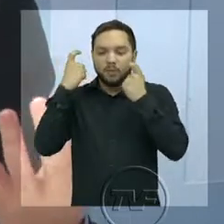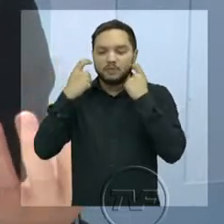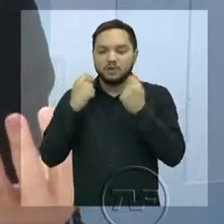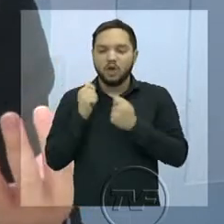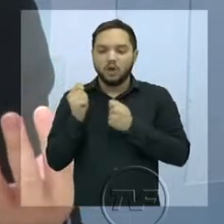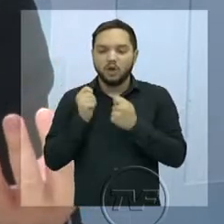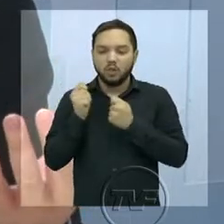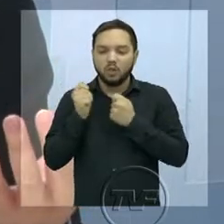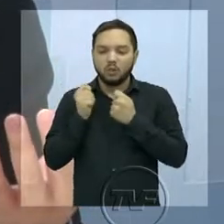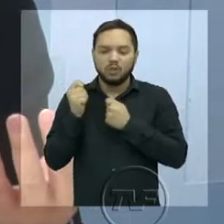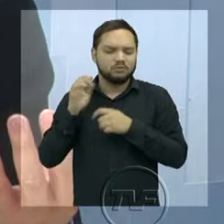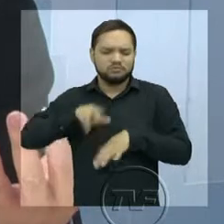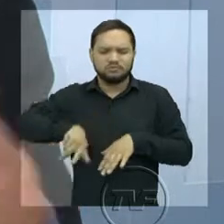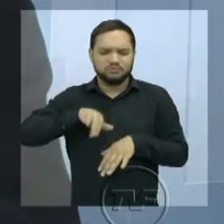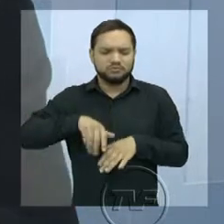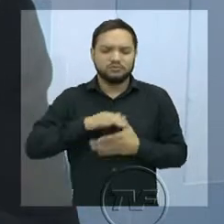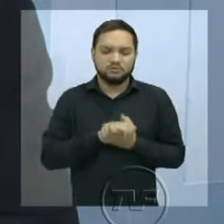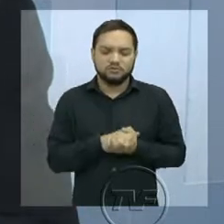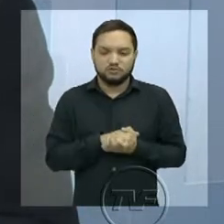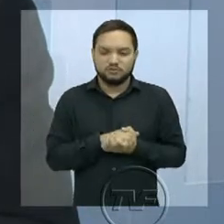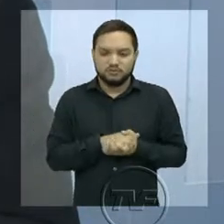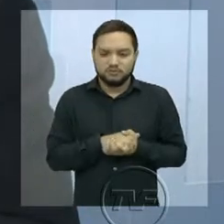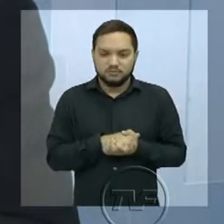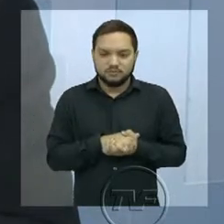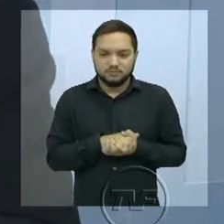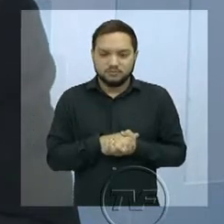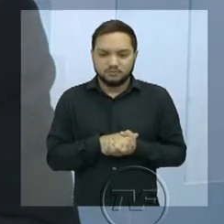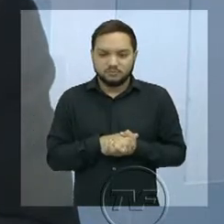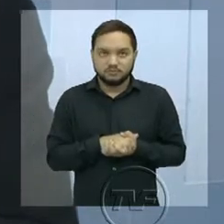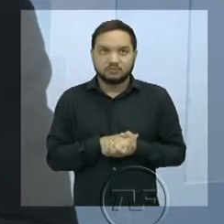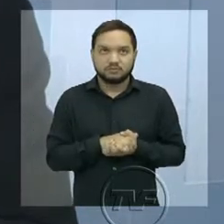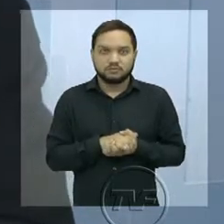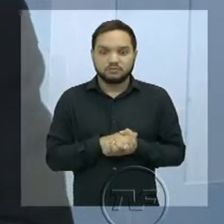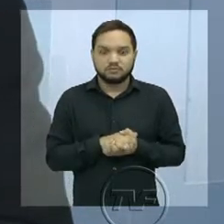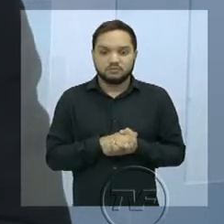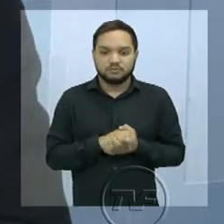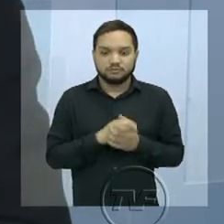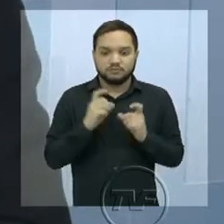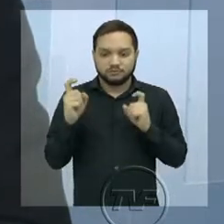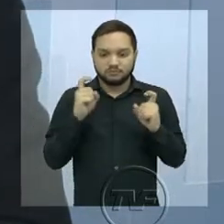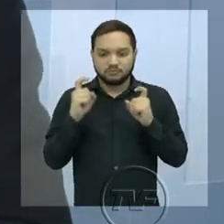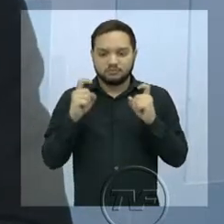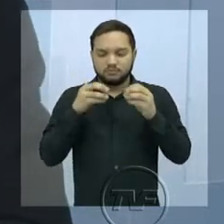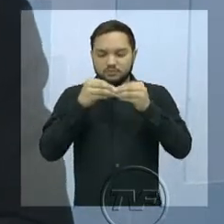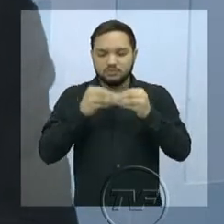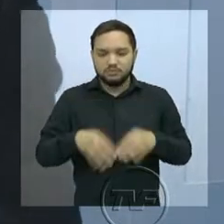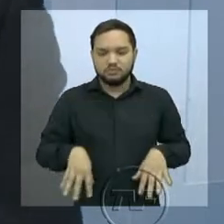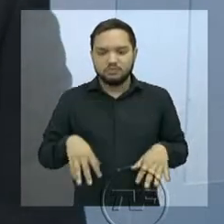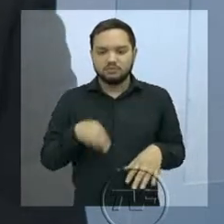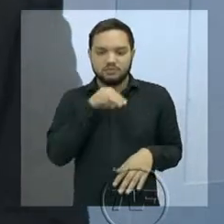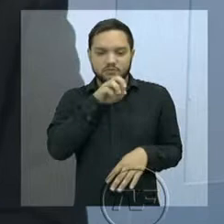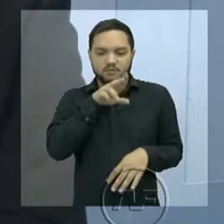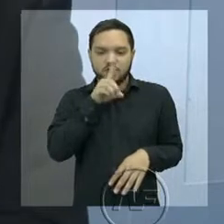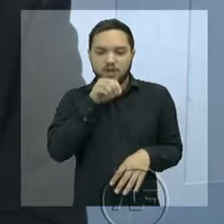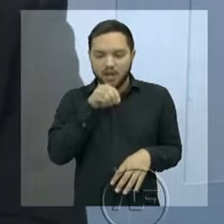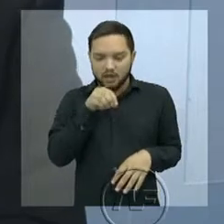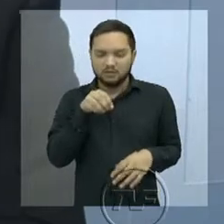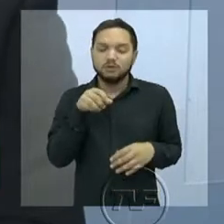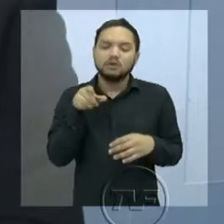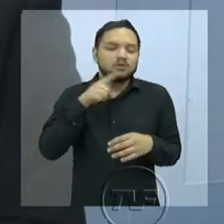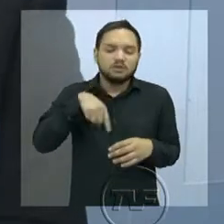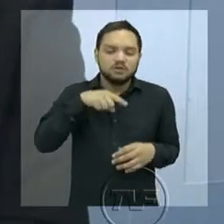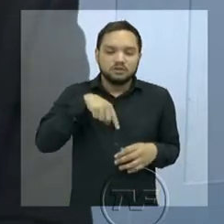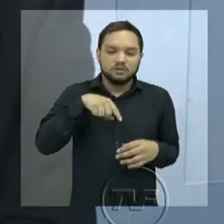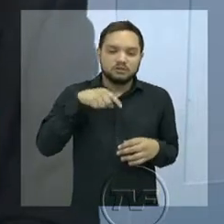economizar aos cofres públicos. Ou fazer uma discussão que agrade mais o mercado financeiro. Nós estamos tentando aqui abordar